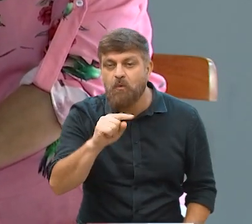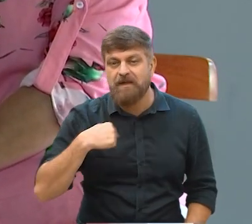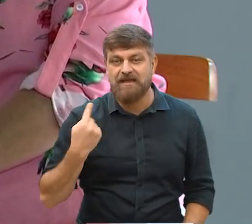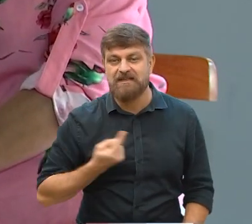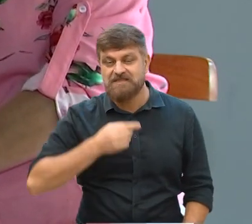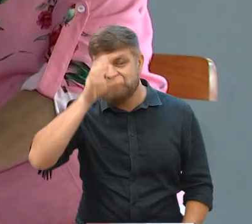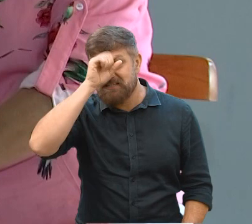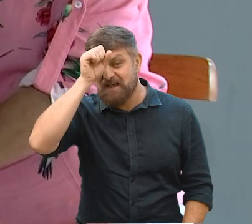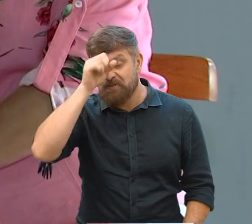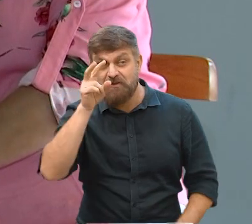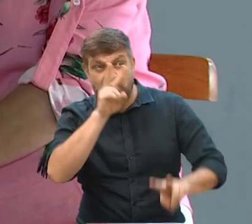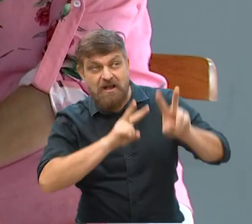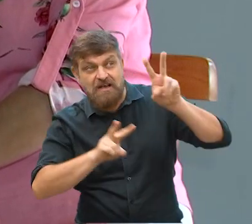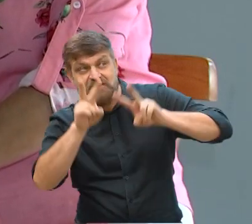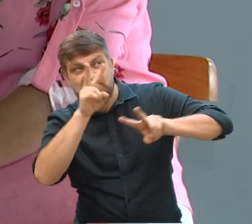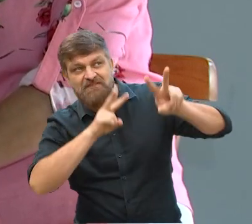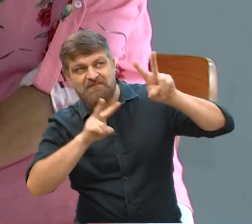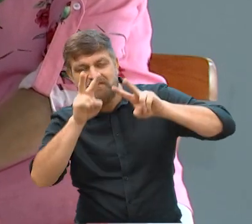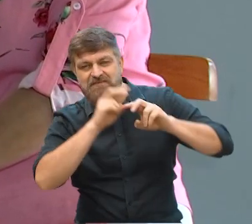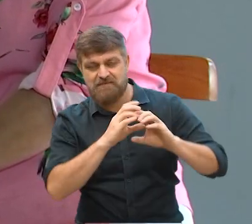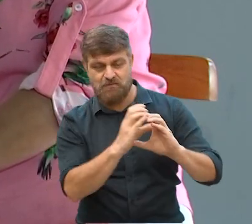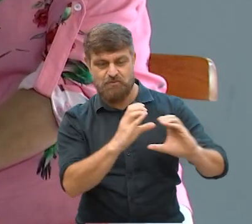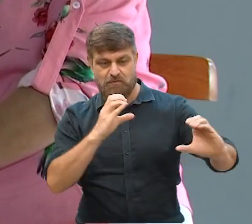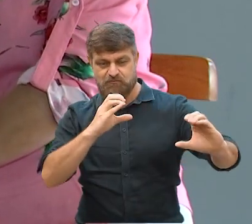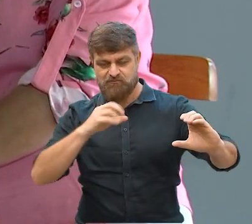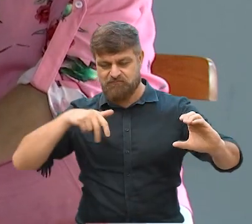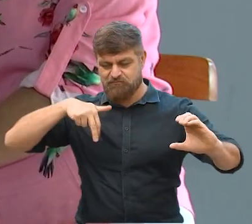que conseguimos ver aqui